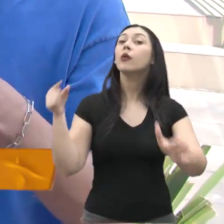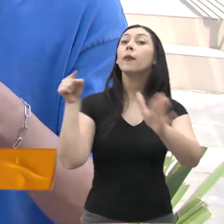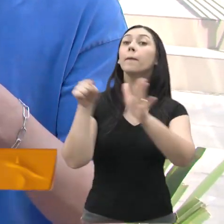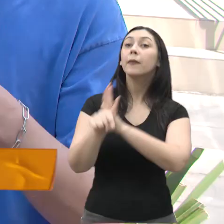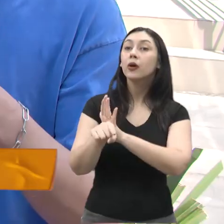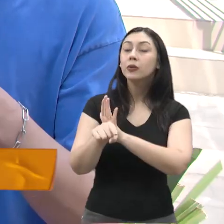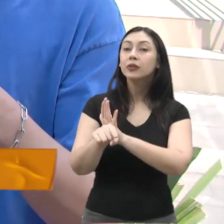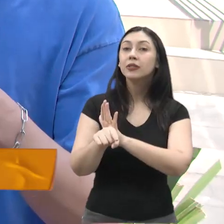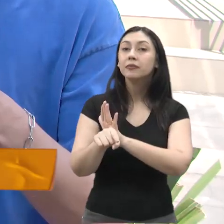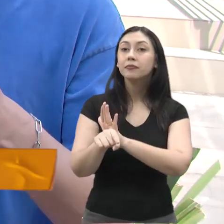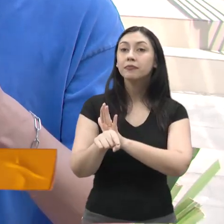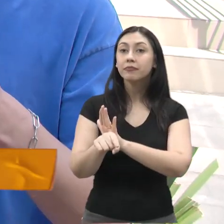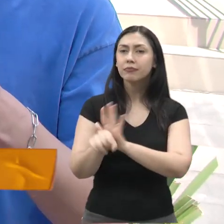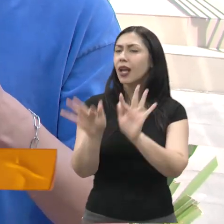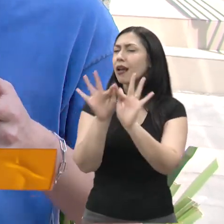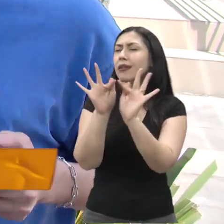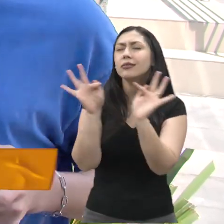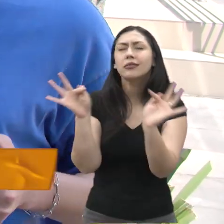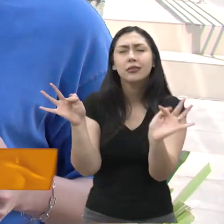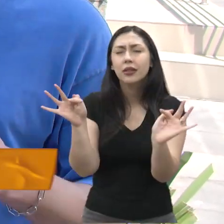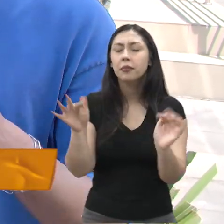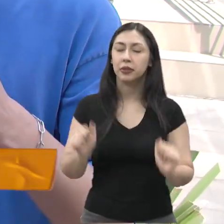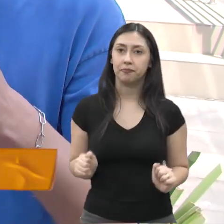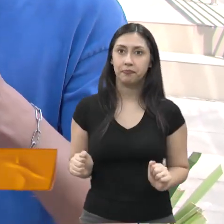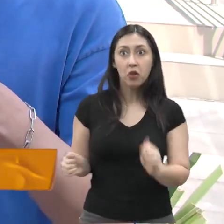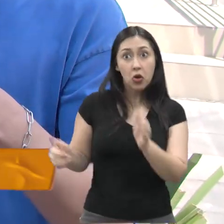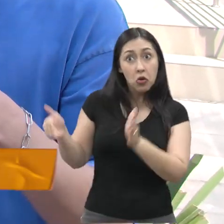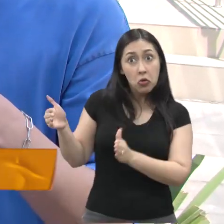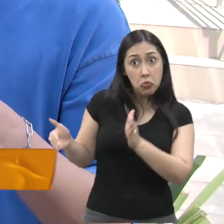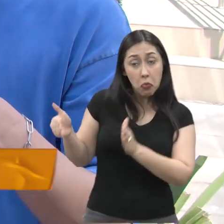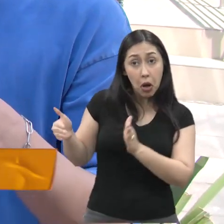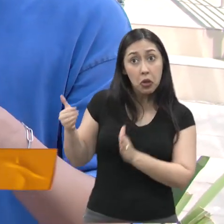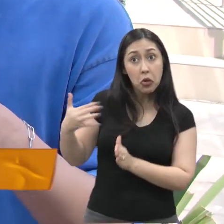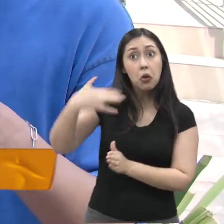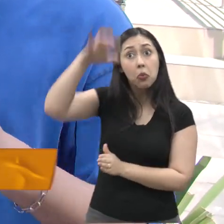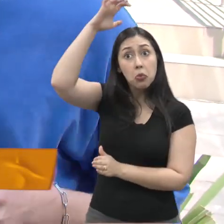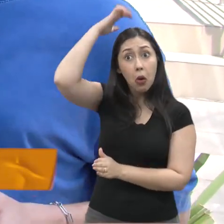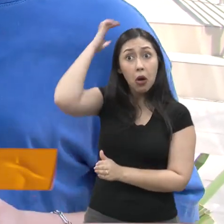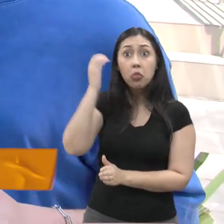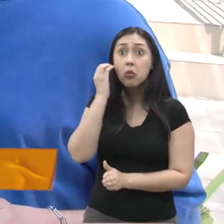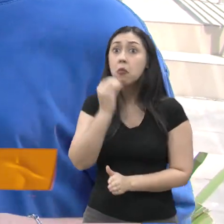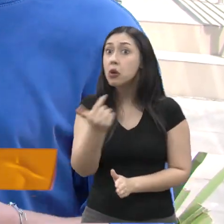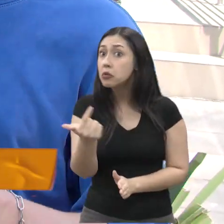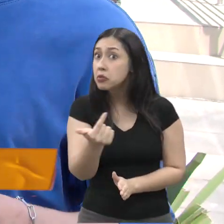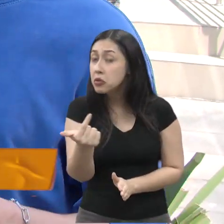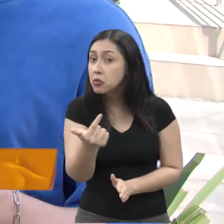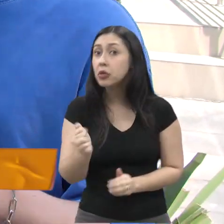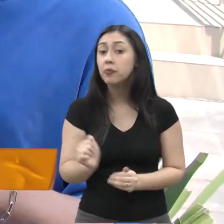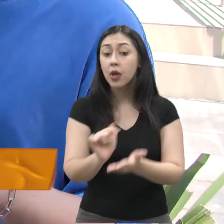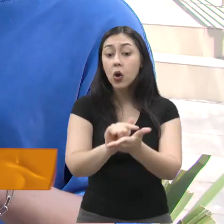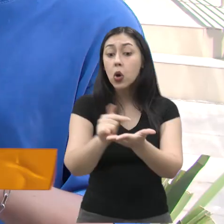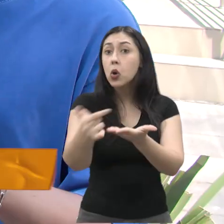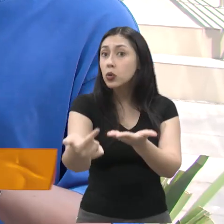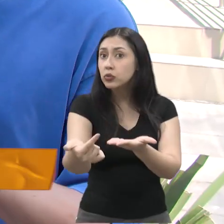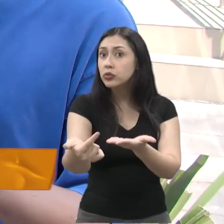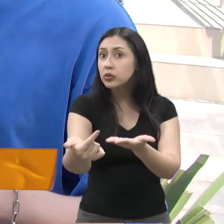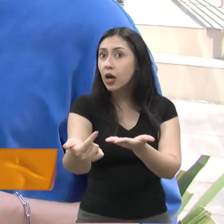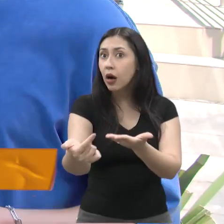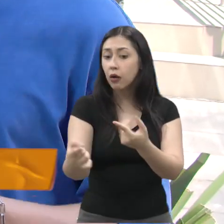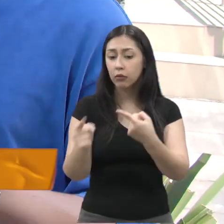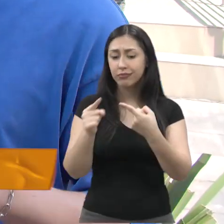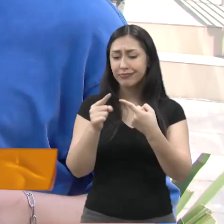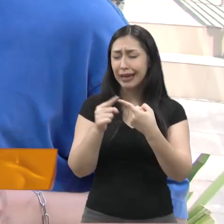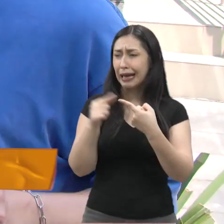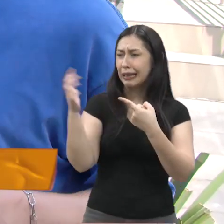Juliana? Deixa eu te fazer uma perguntinha aqui, ó, simples. Durante o reinado do Dom Pedro II, a imprensa, ela